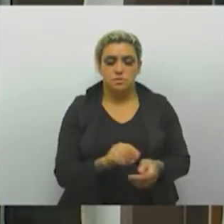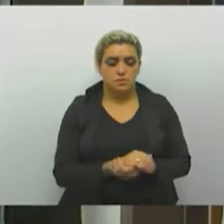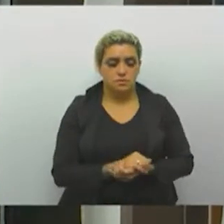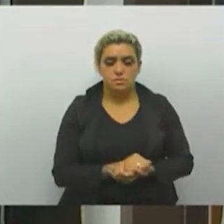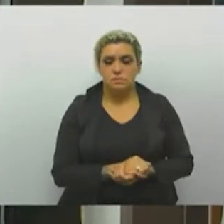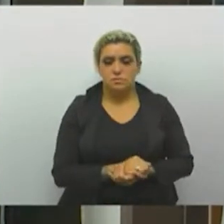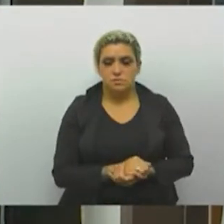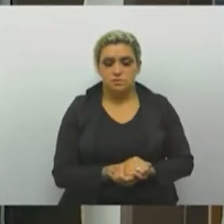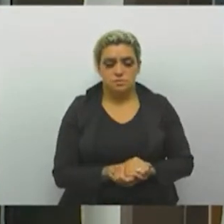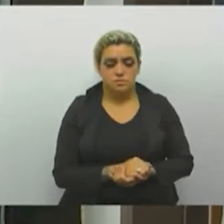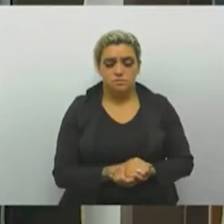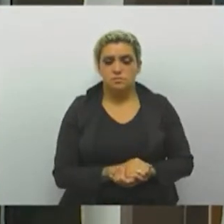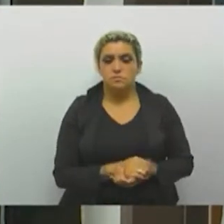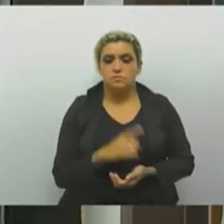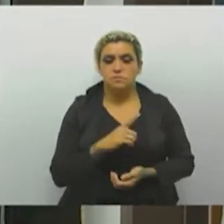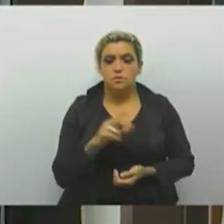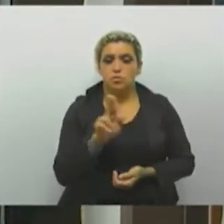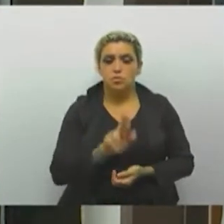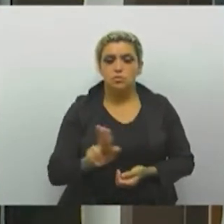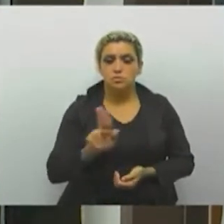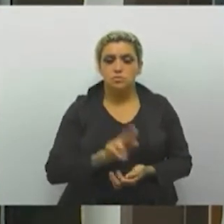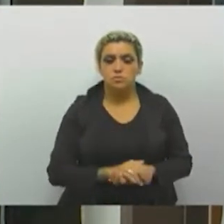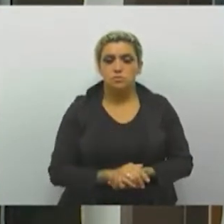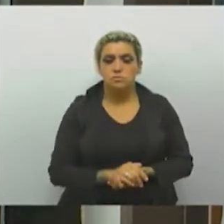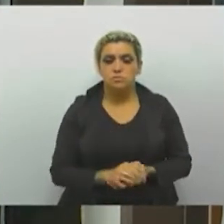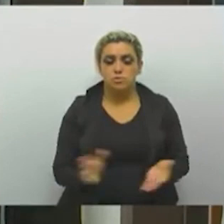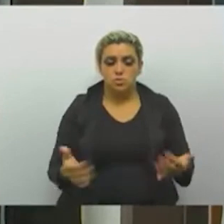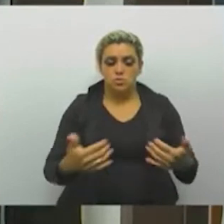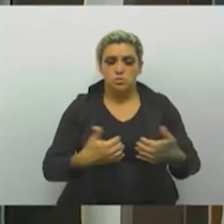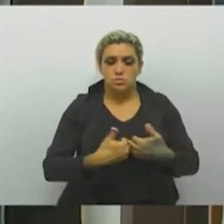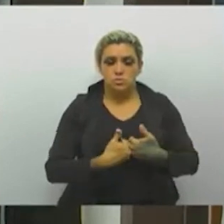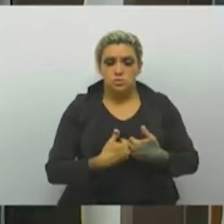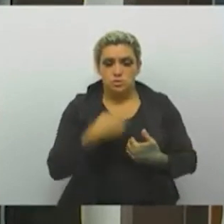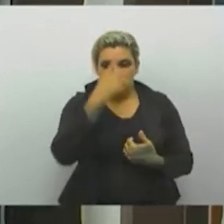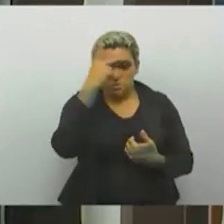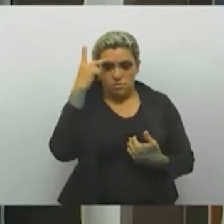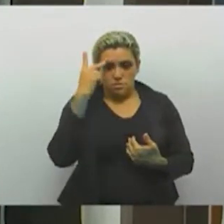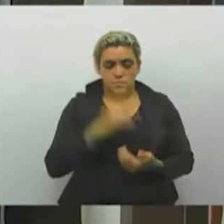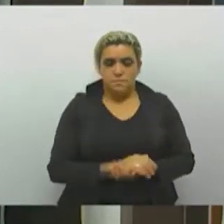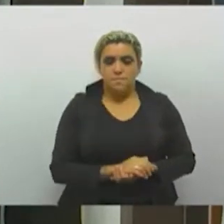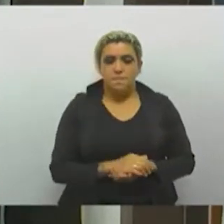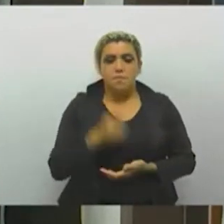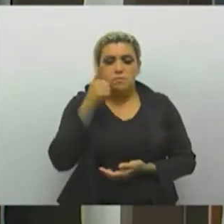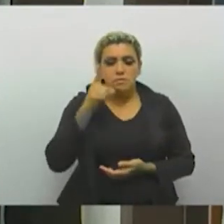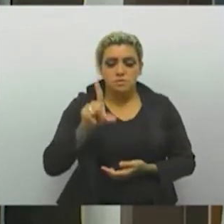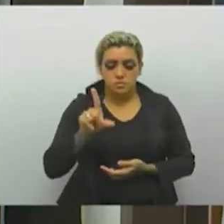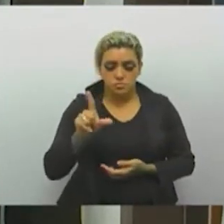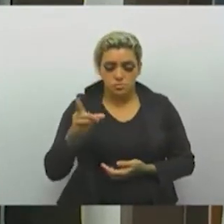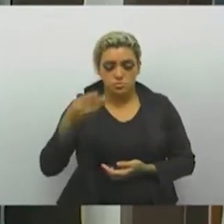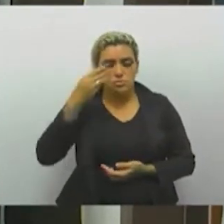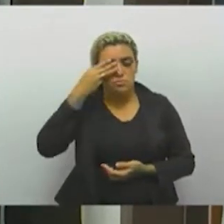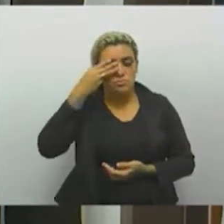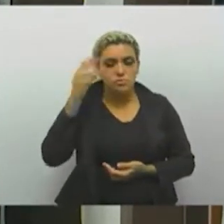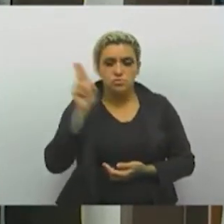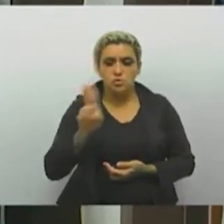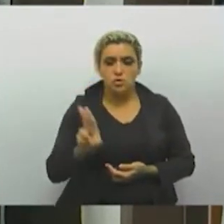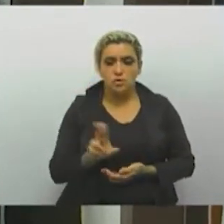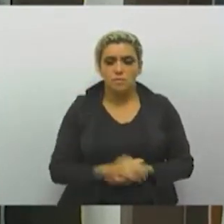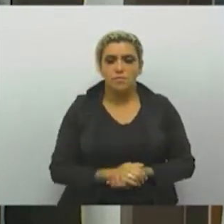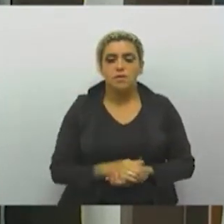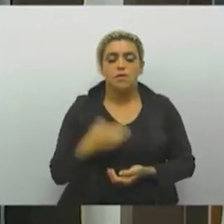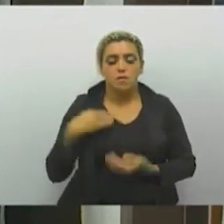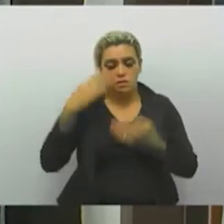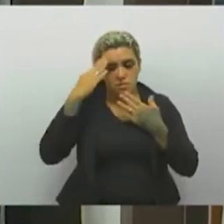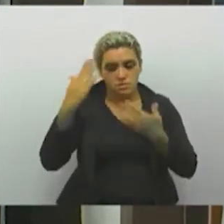rotativo essa do uso pro autismo como nós conseguimos no shopping que foi uma luta agradeço aqui ao Shopping